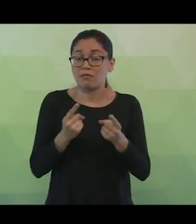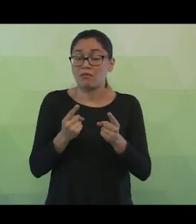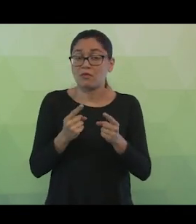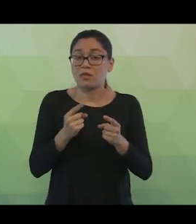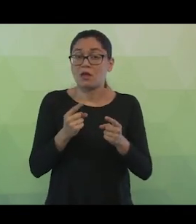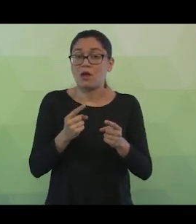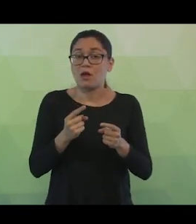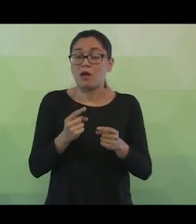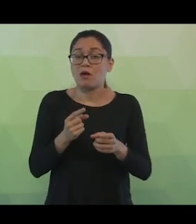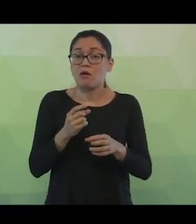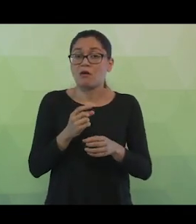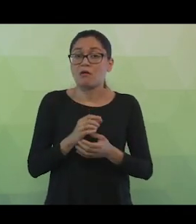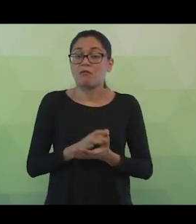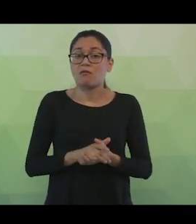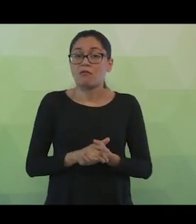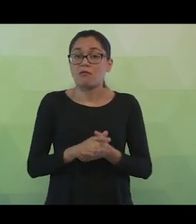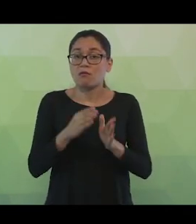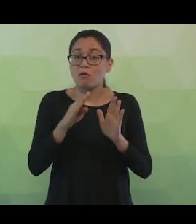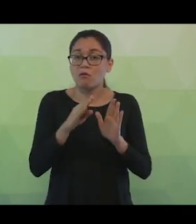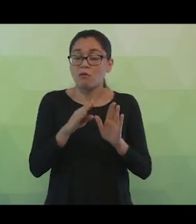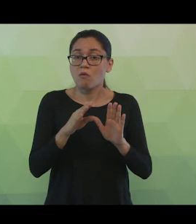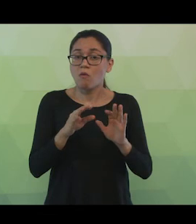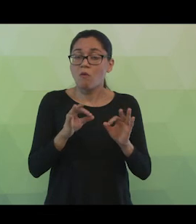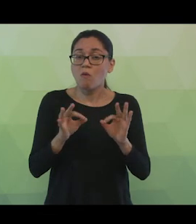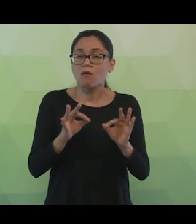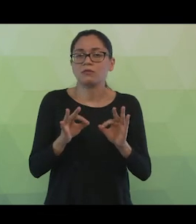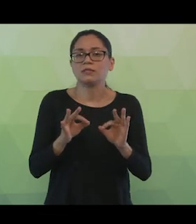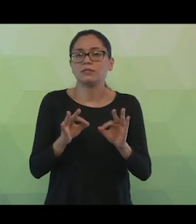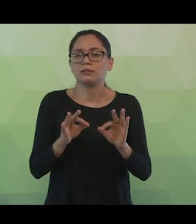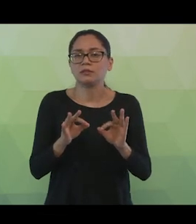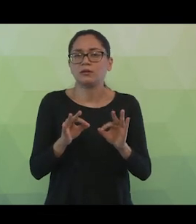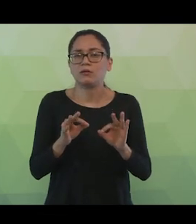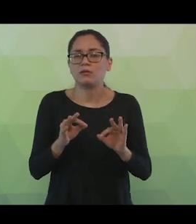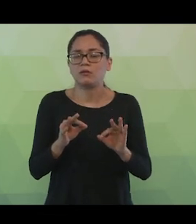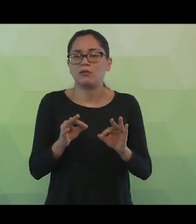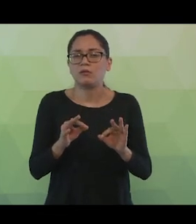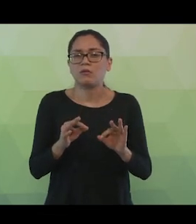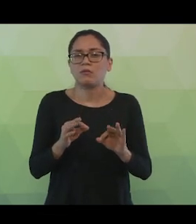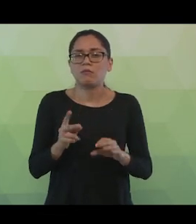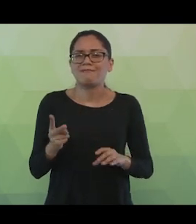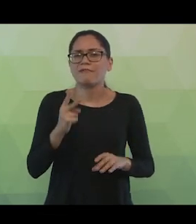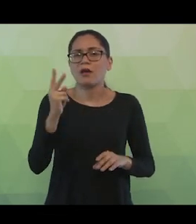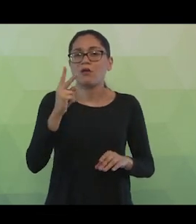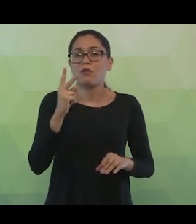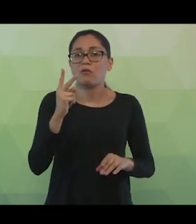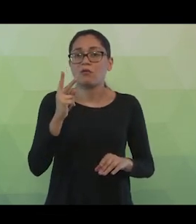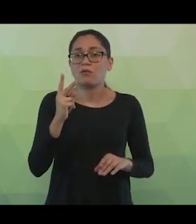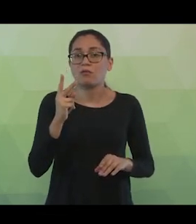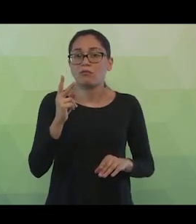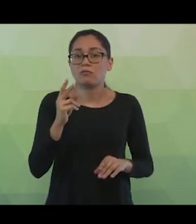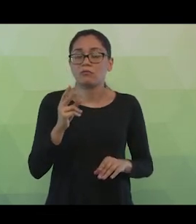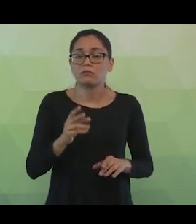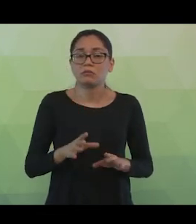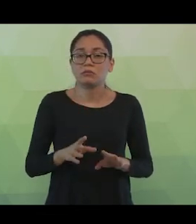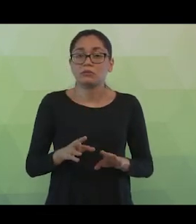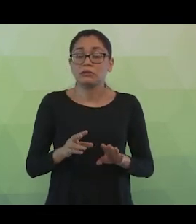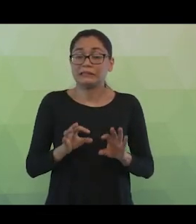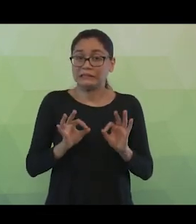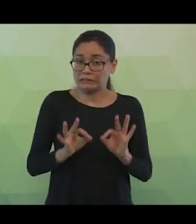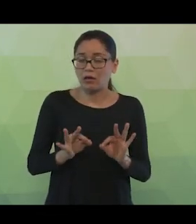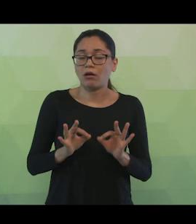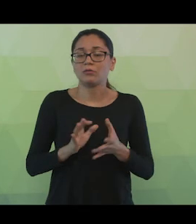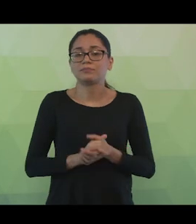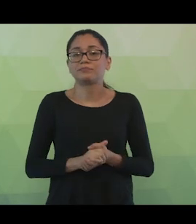é realizada com um valor constante. Esse aqui não vai alterar. E